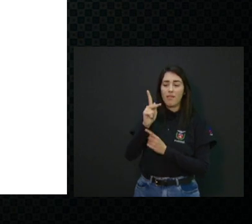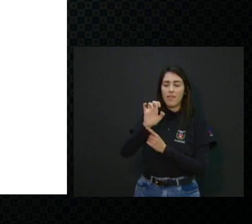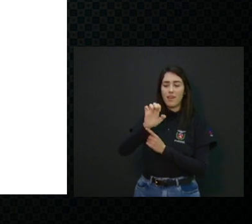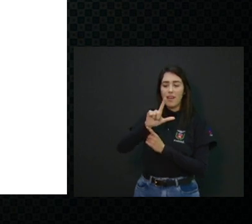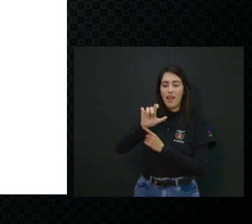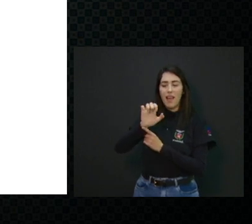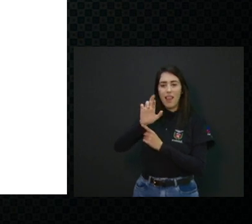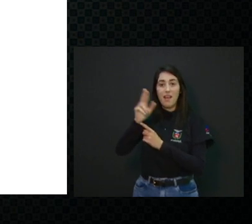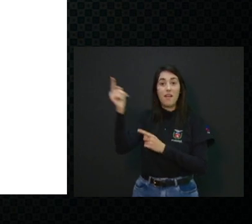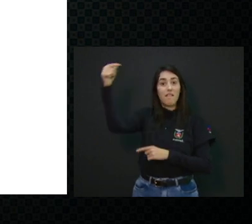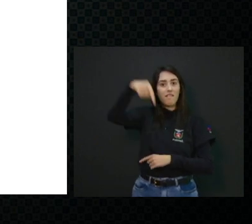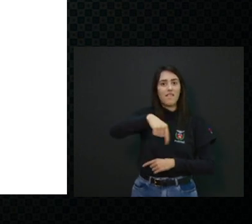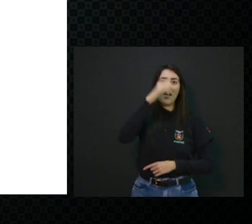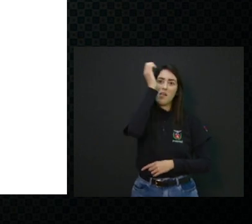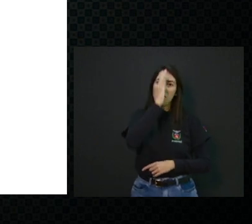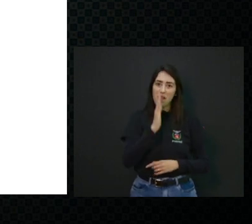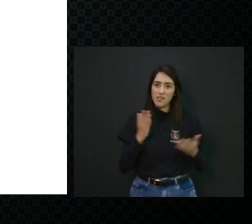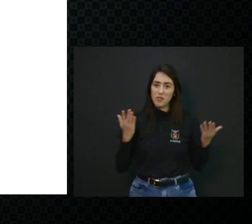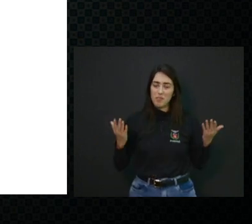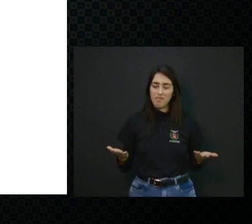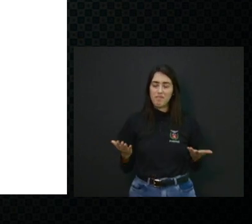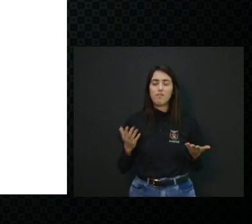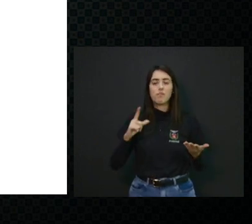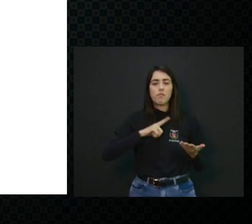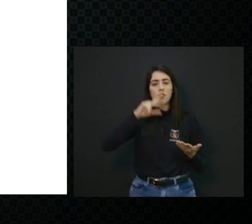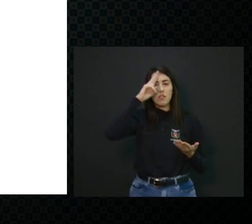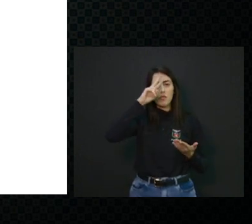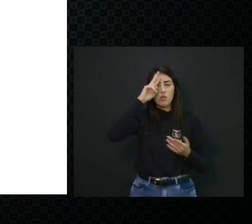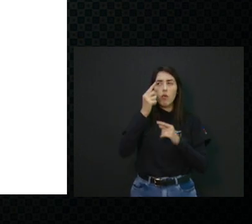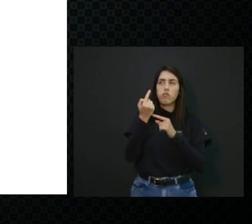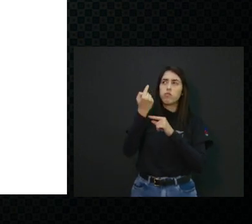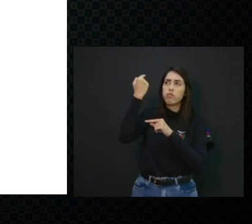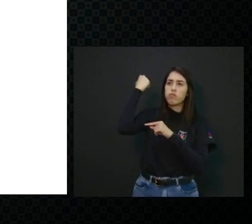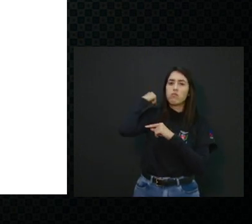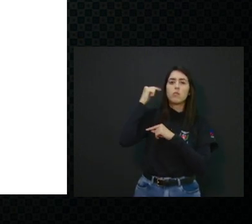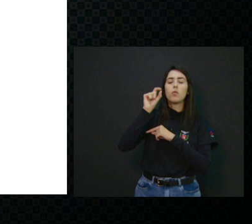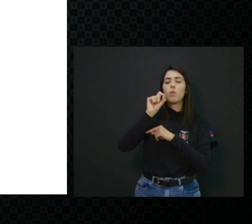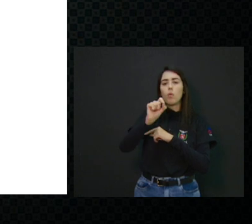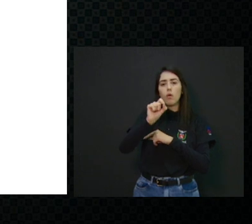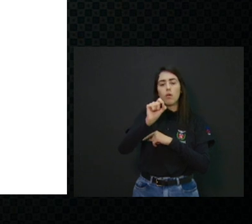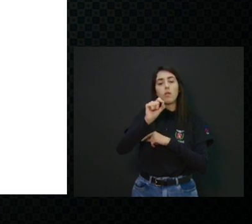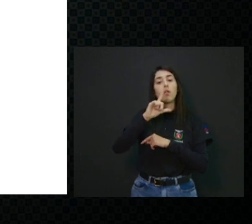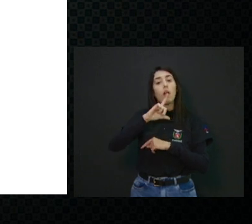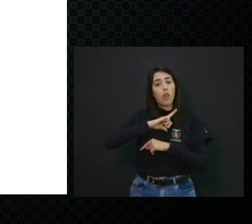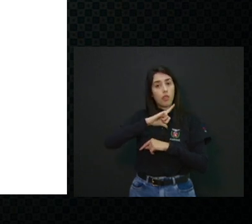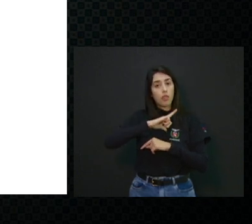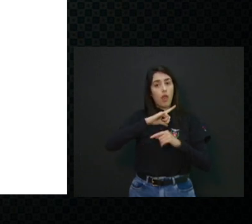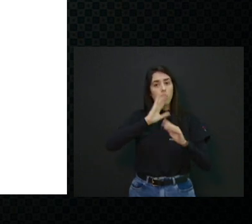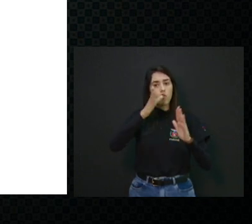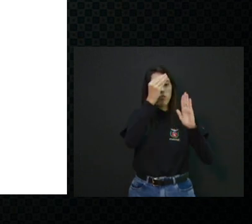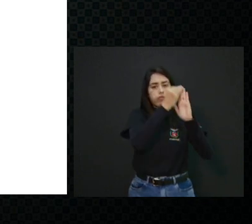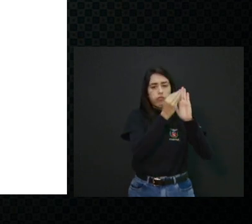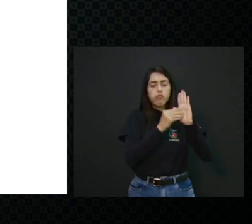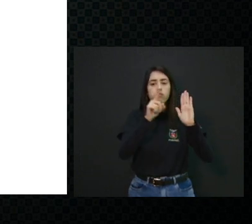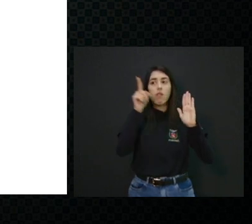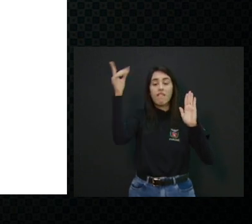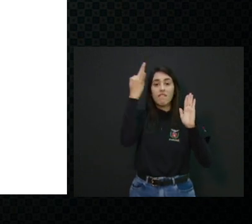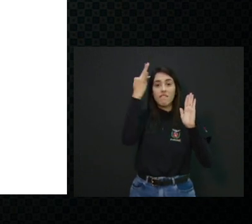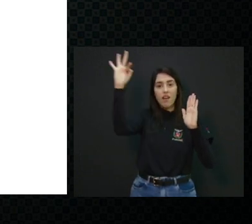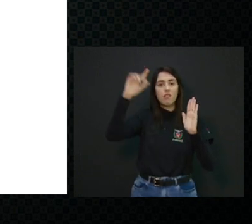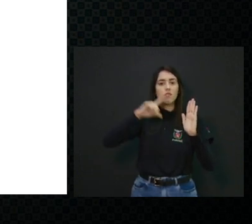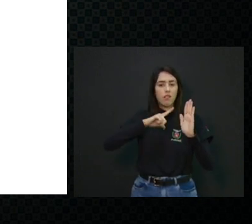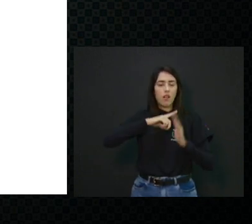que, historicamente, nós temos traçados assim, né, registros da França com o modelo